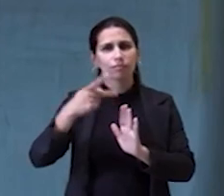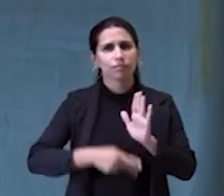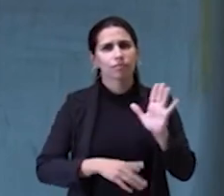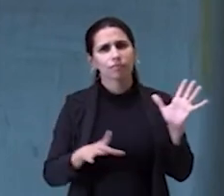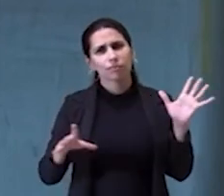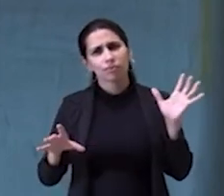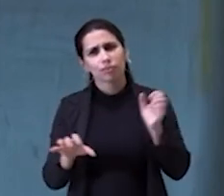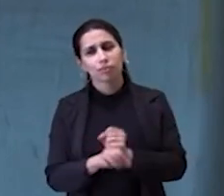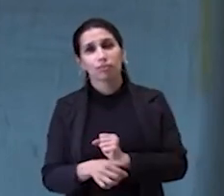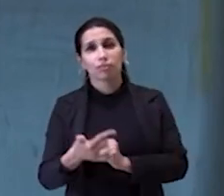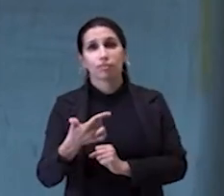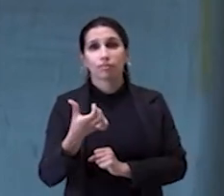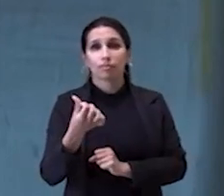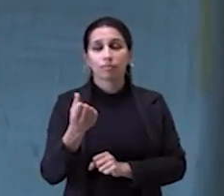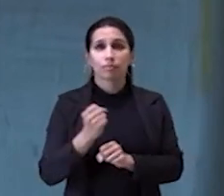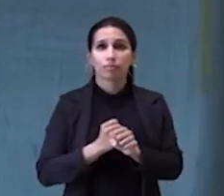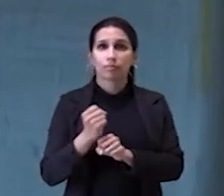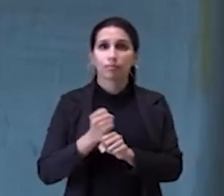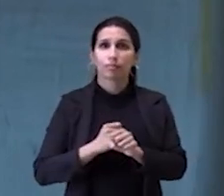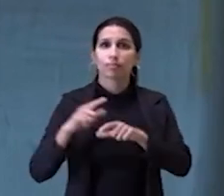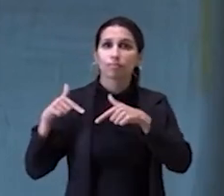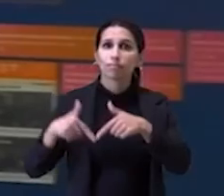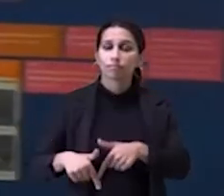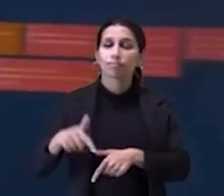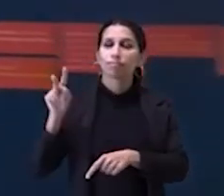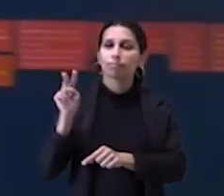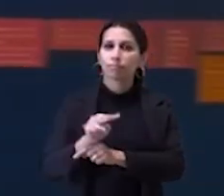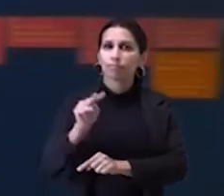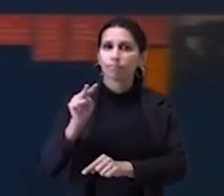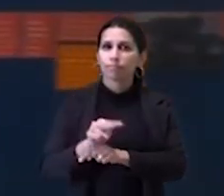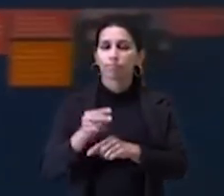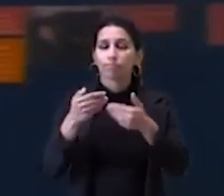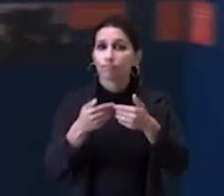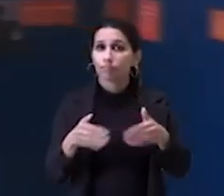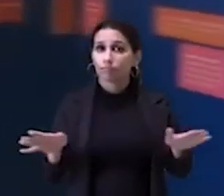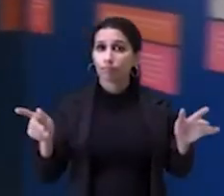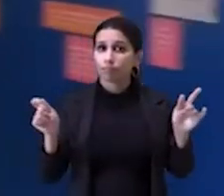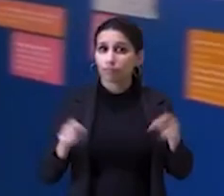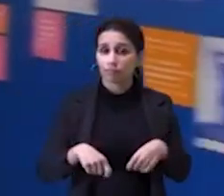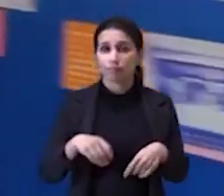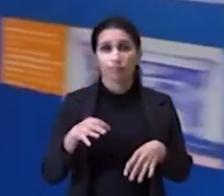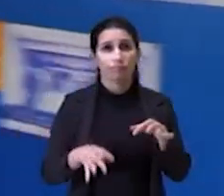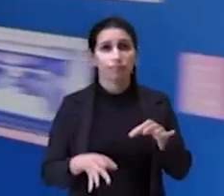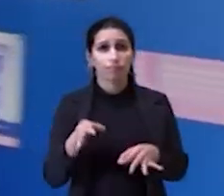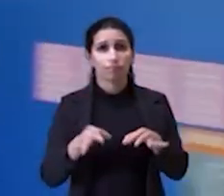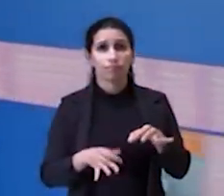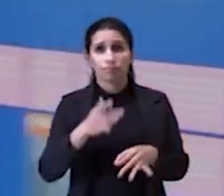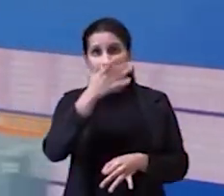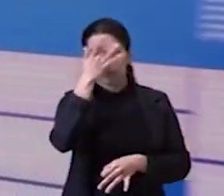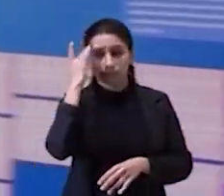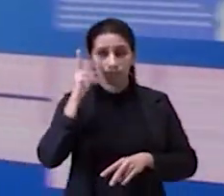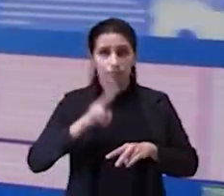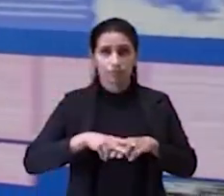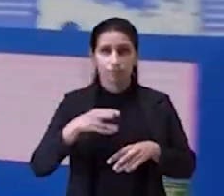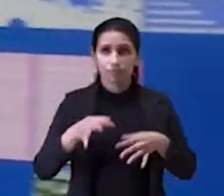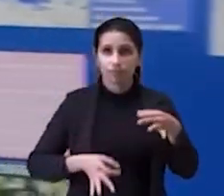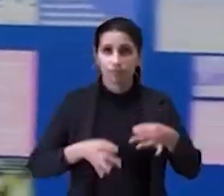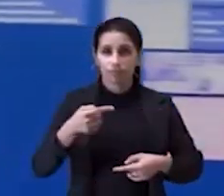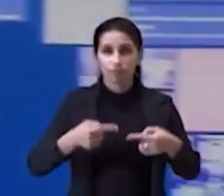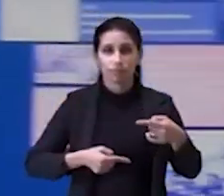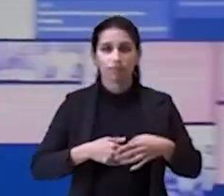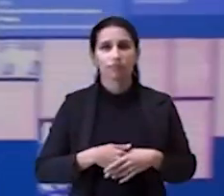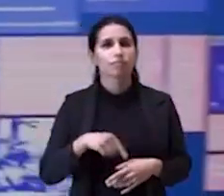anos de uma luta para preservação e abertura do julgamento de presos políticos ele Visa